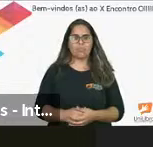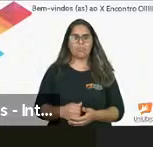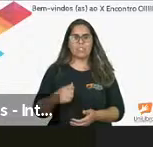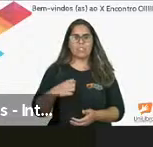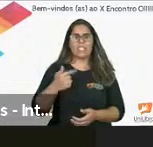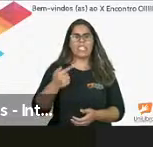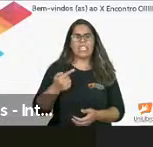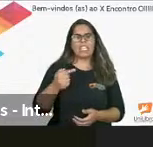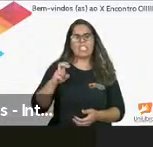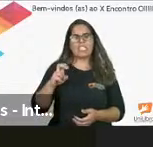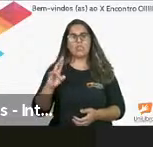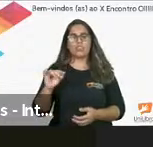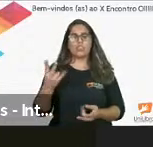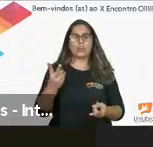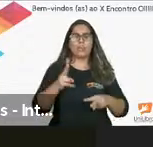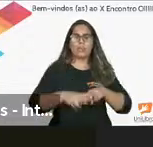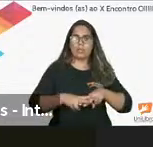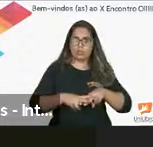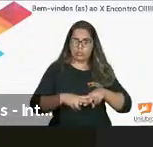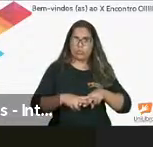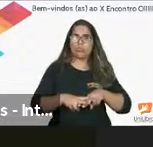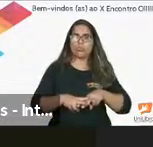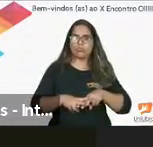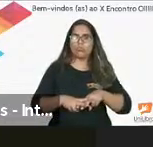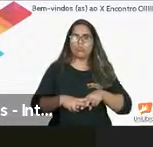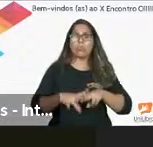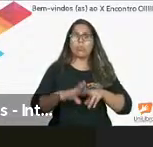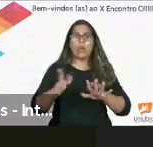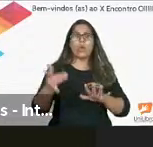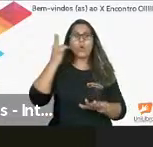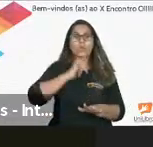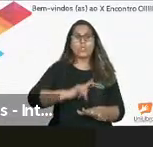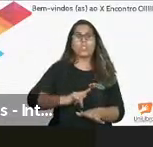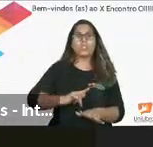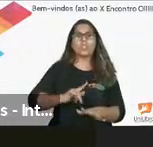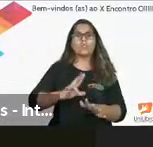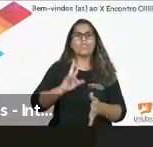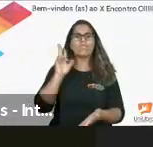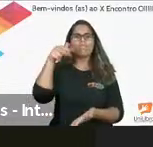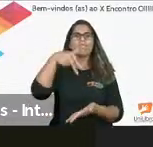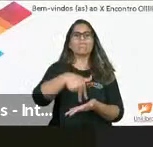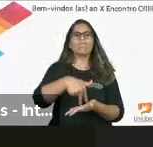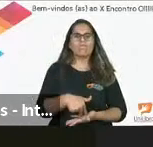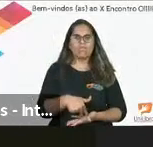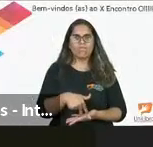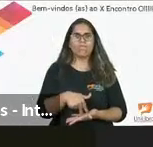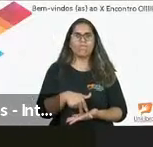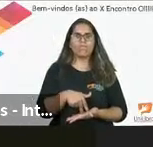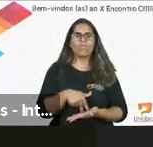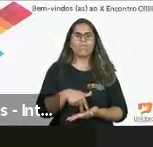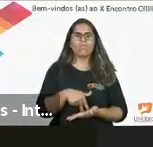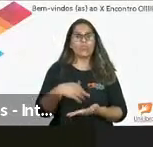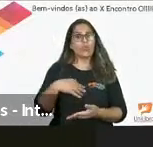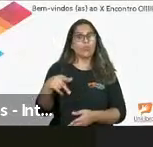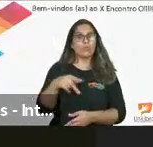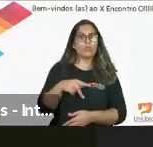175 dias preso, mas conseguiu se impor como